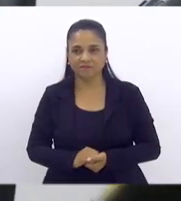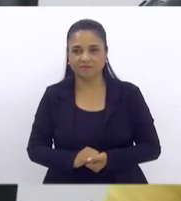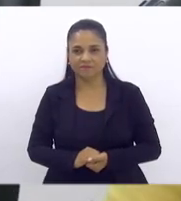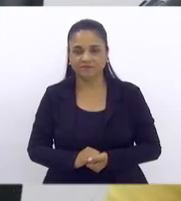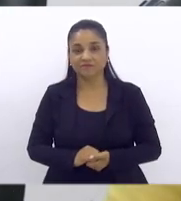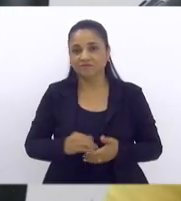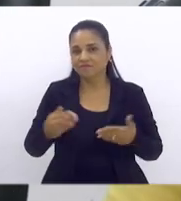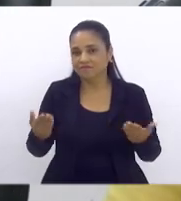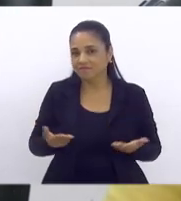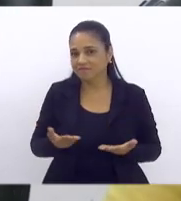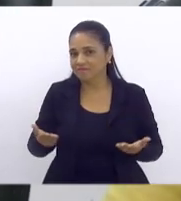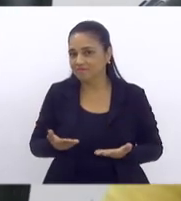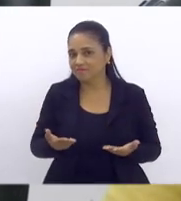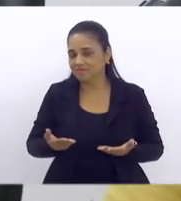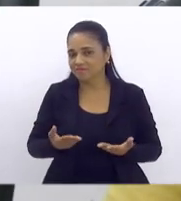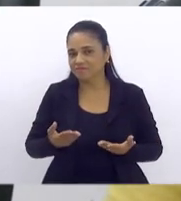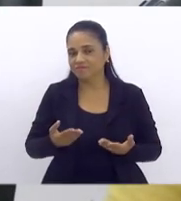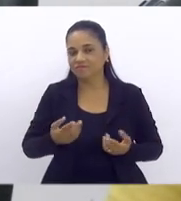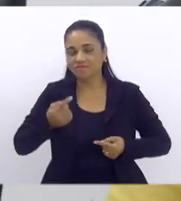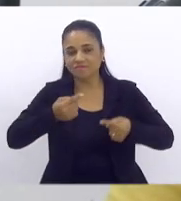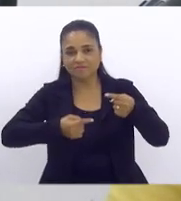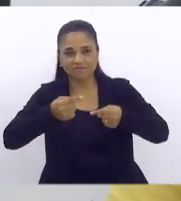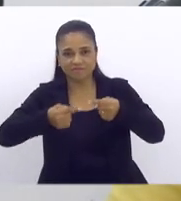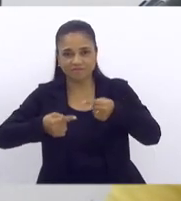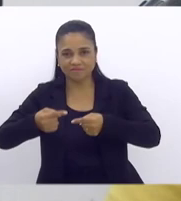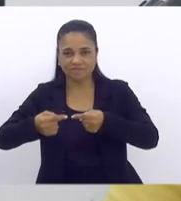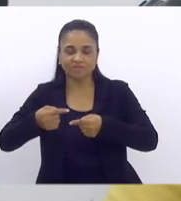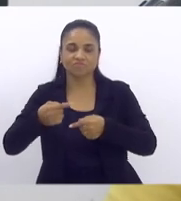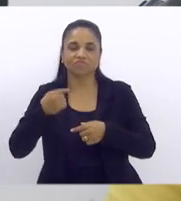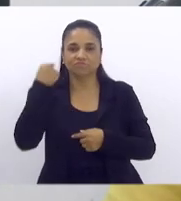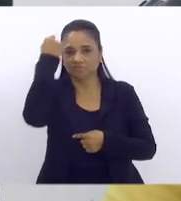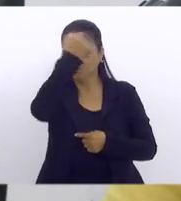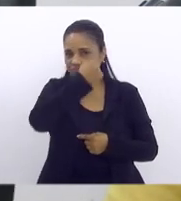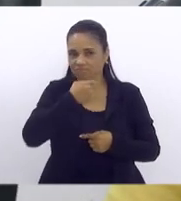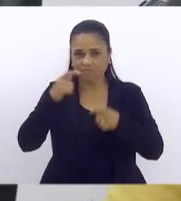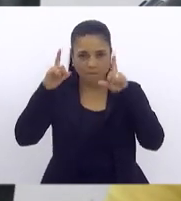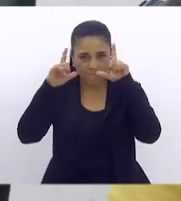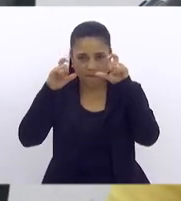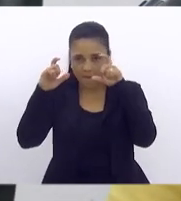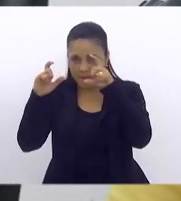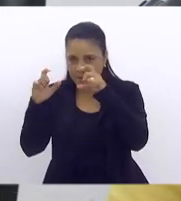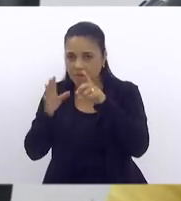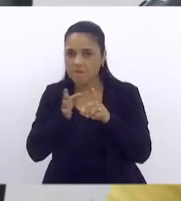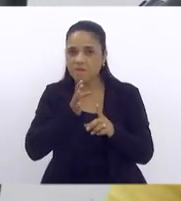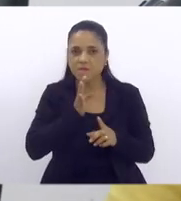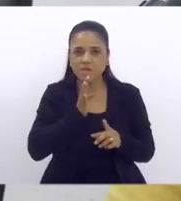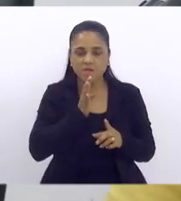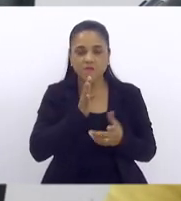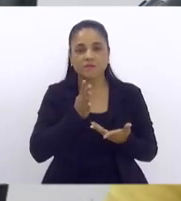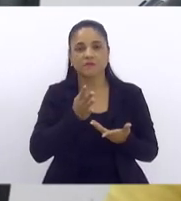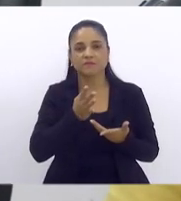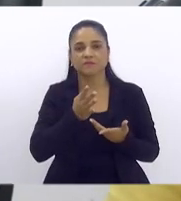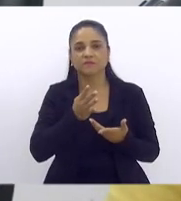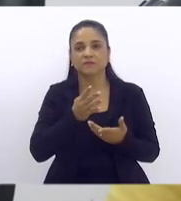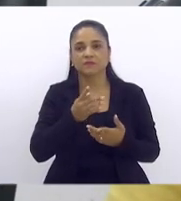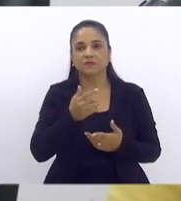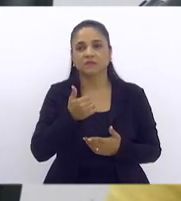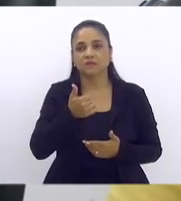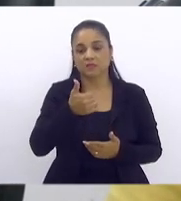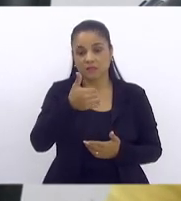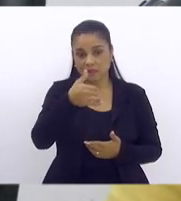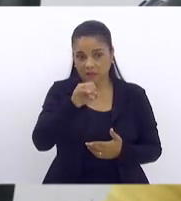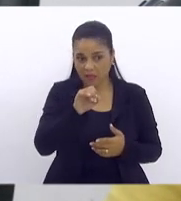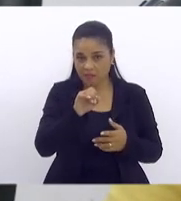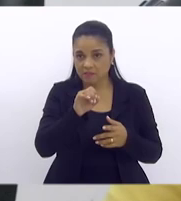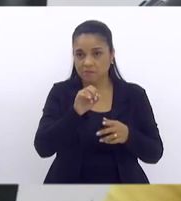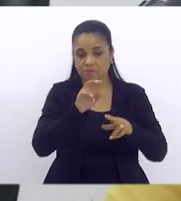hoje a gente está aqui discutindo o reconhecimento através de fotografias, que você tem 10 presos injustos, tem